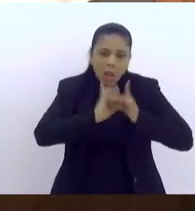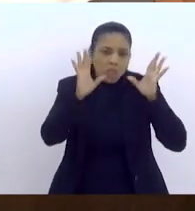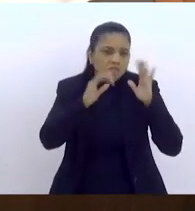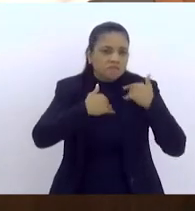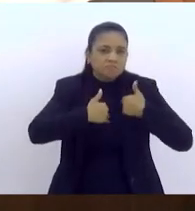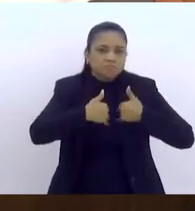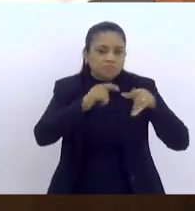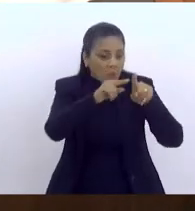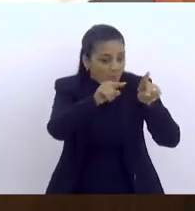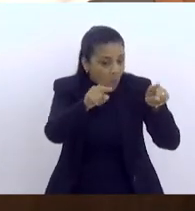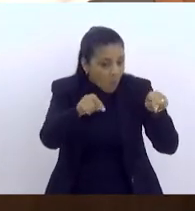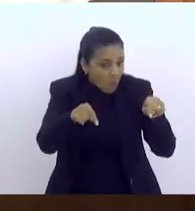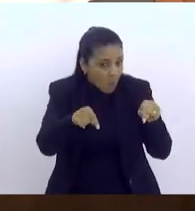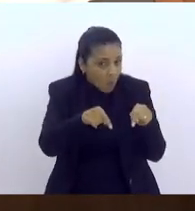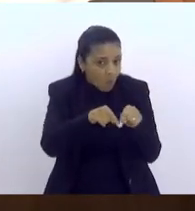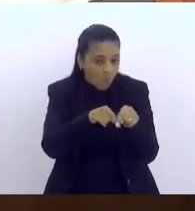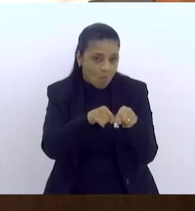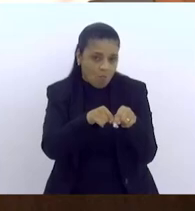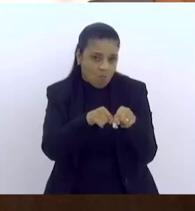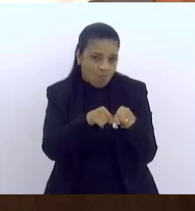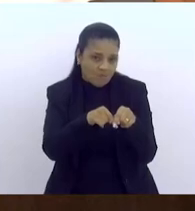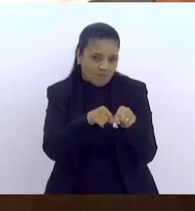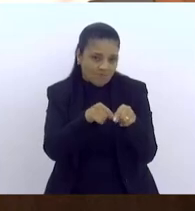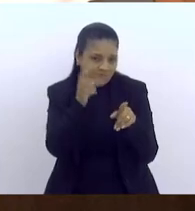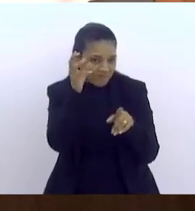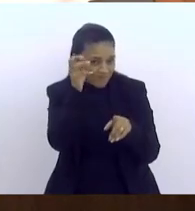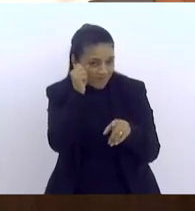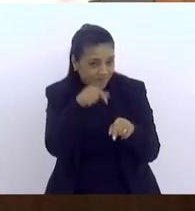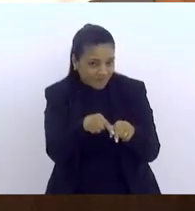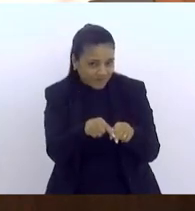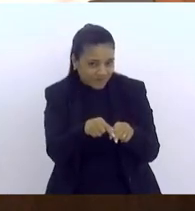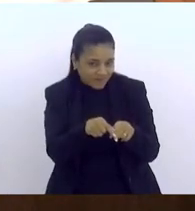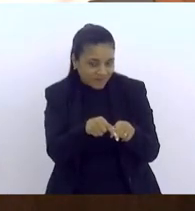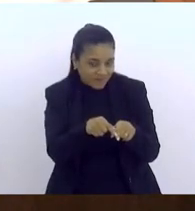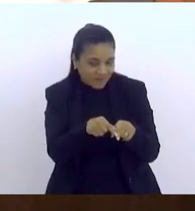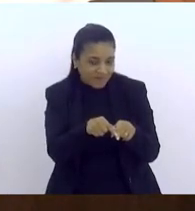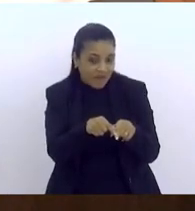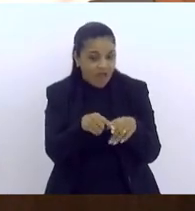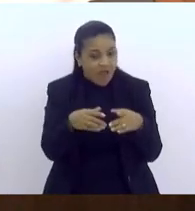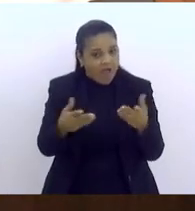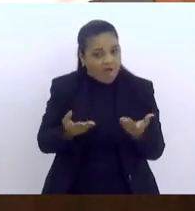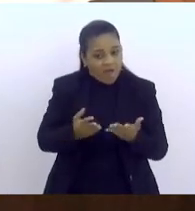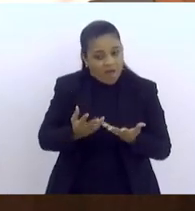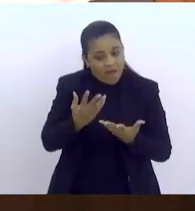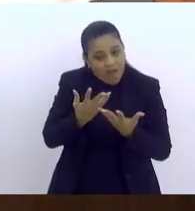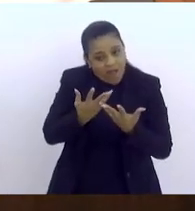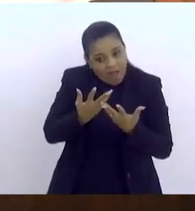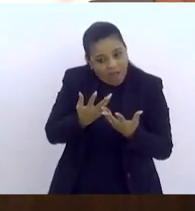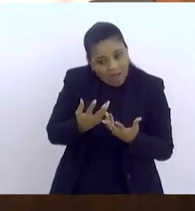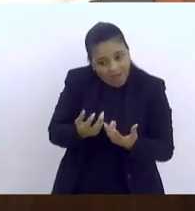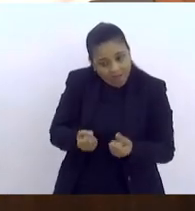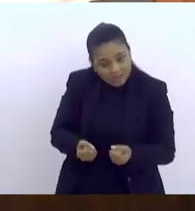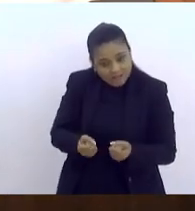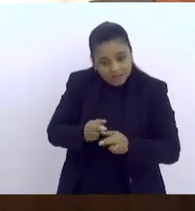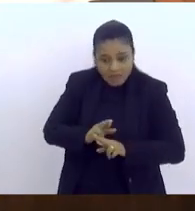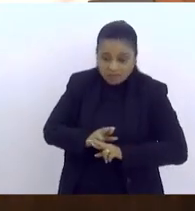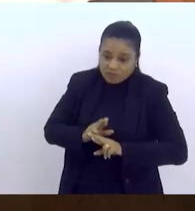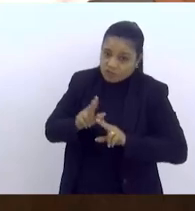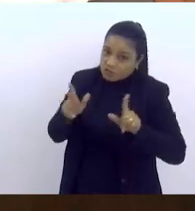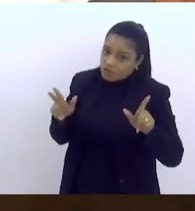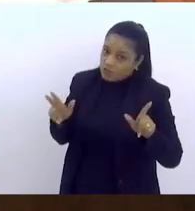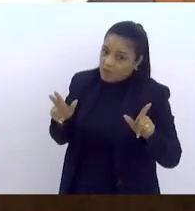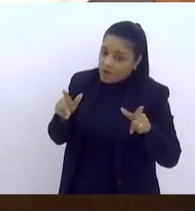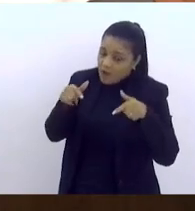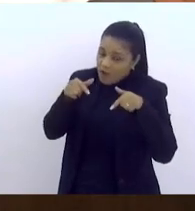pessoa. Agora, o que a gente não pode conceber, e aí fica aqui o meu